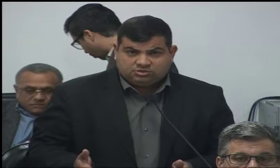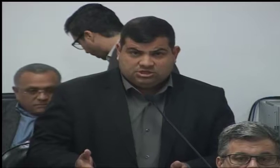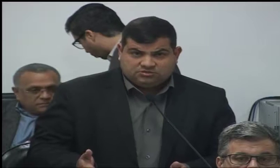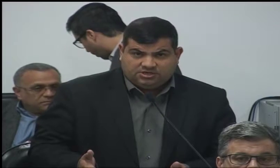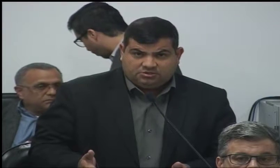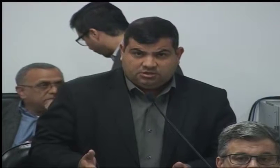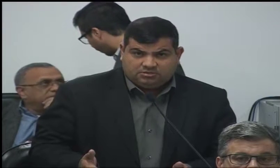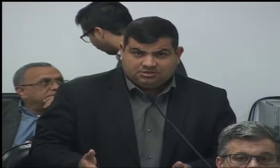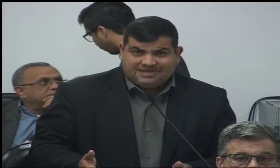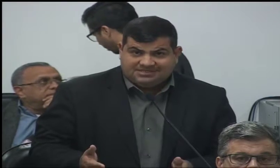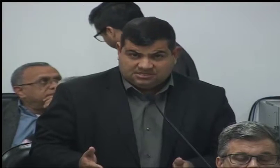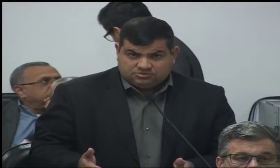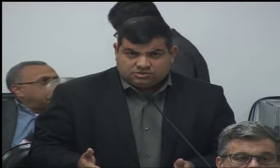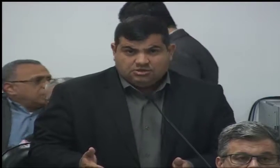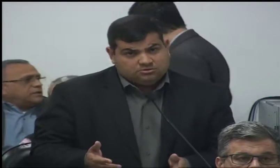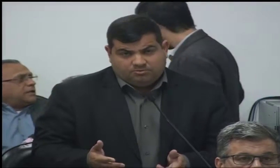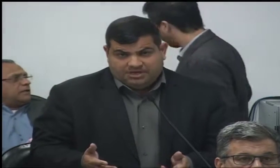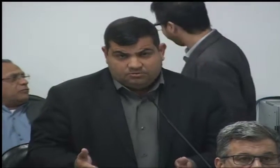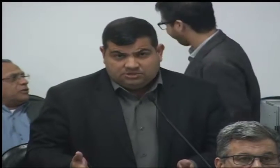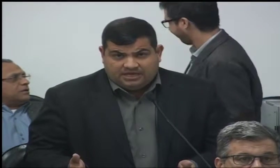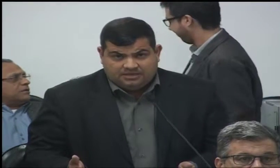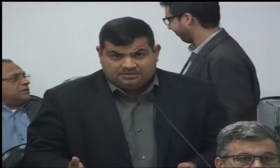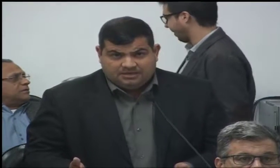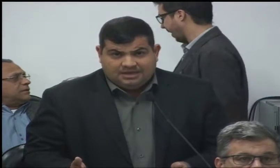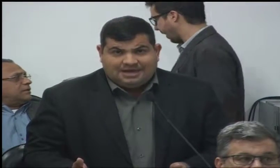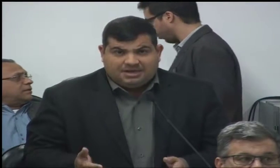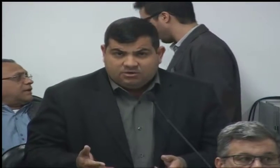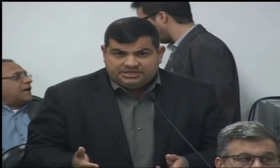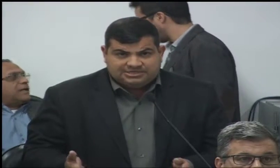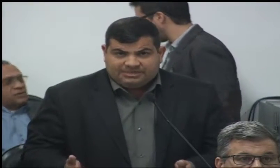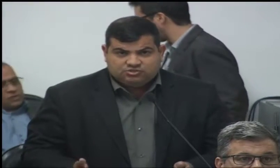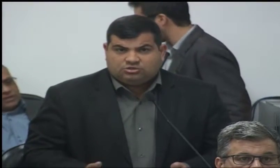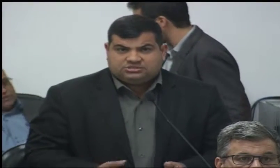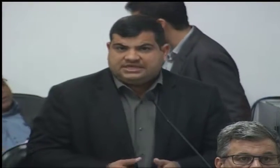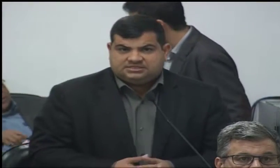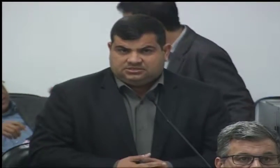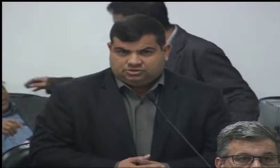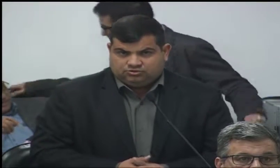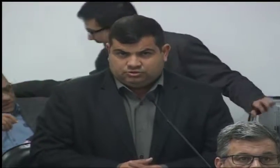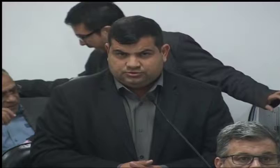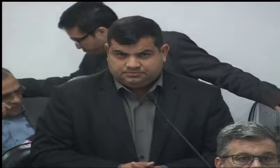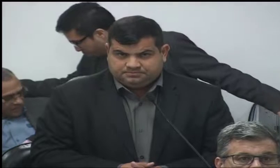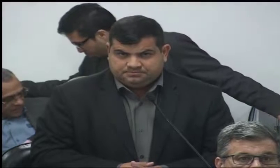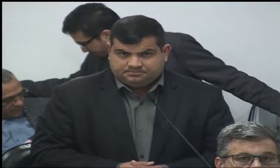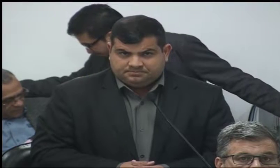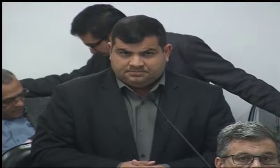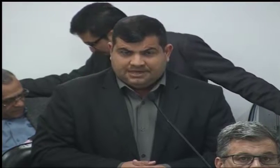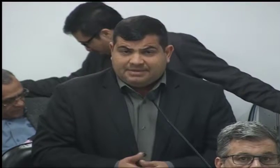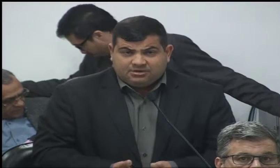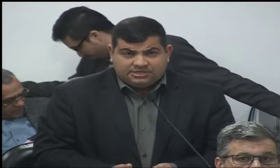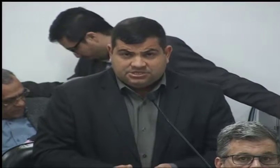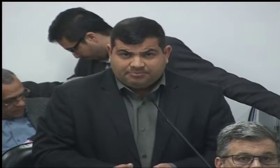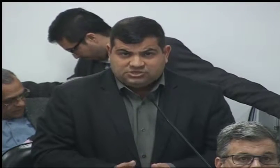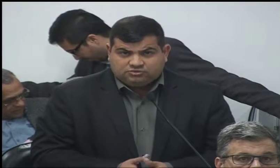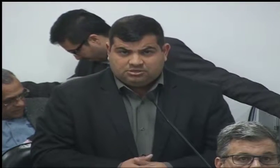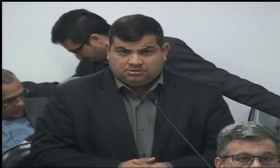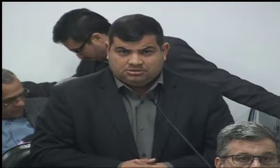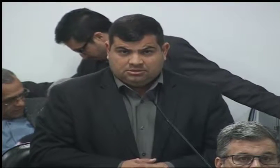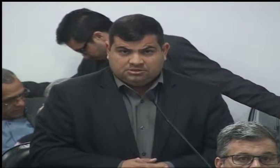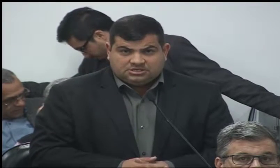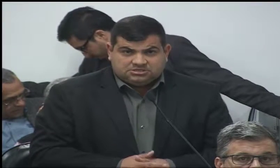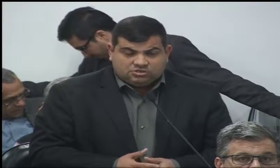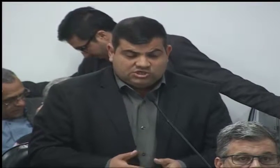São quantos anos, vereador Helder? 10 anos? Tudo bem, não tem. A maioria já passou dos 10 anos de uso. A maioria já